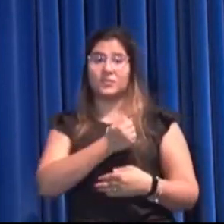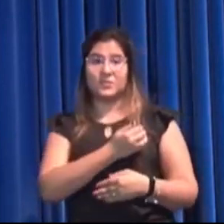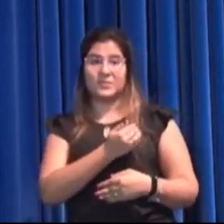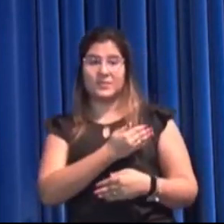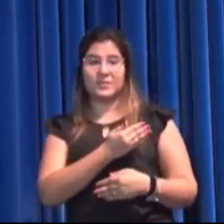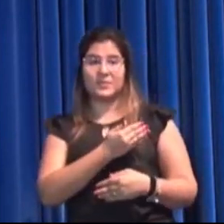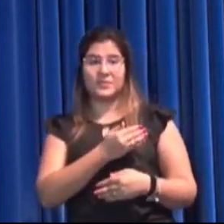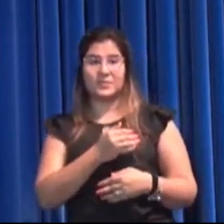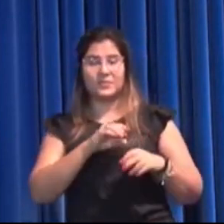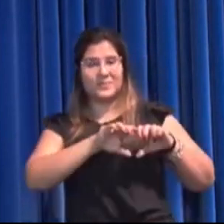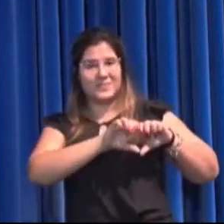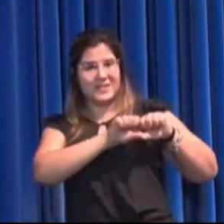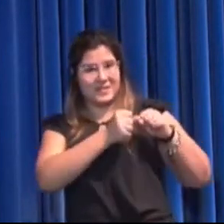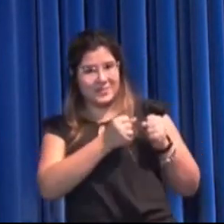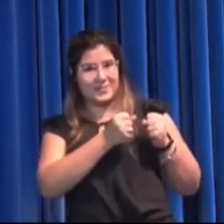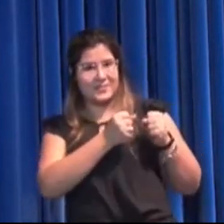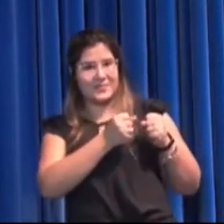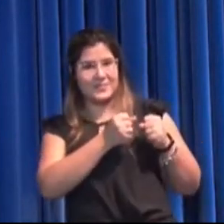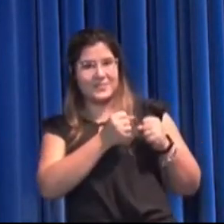do coração quebrantado.